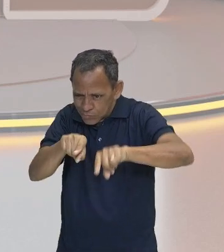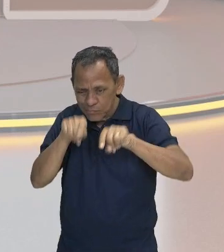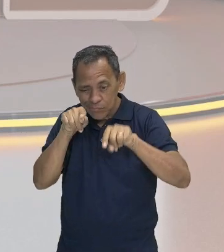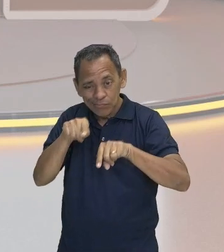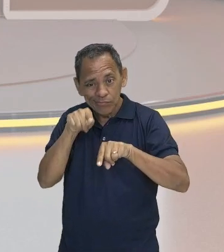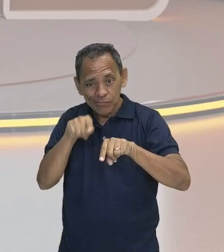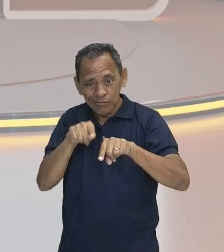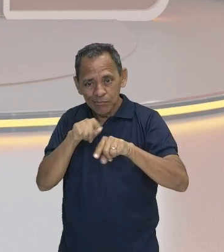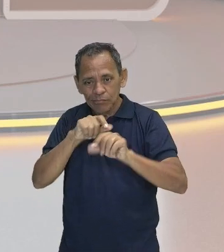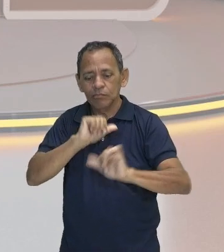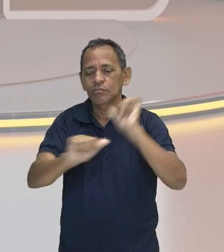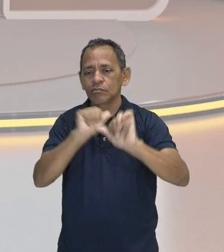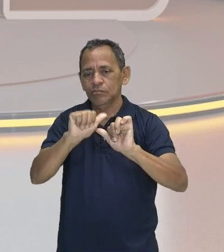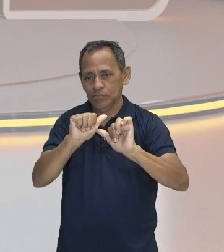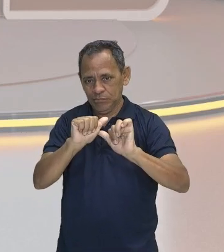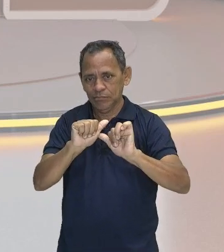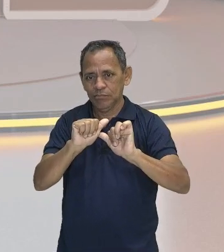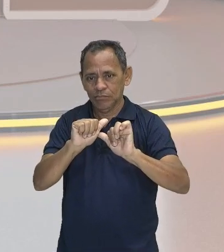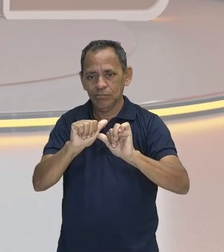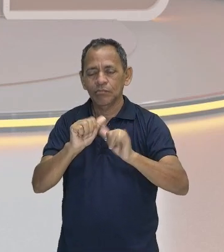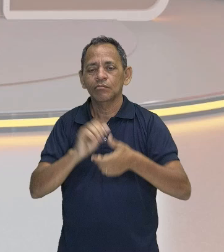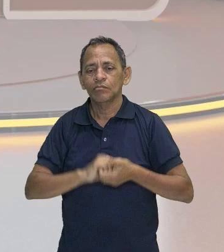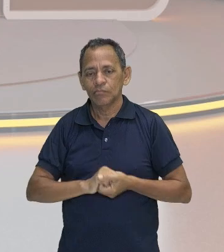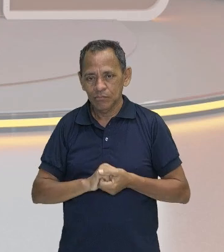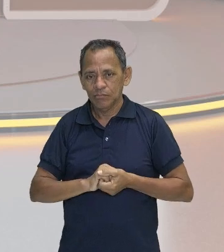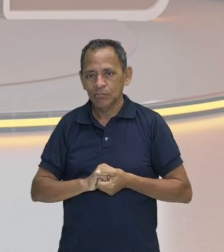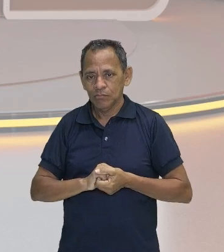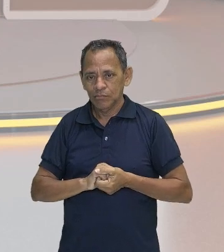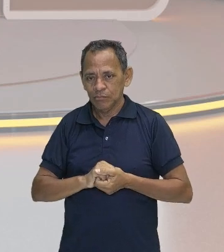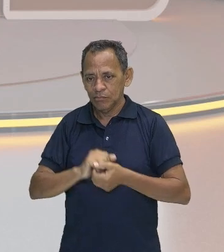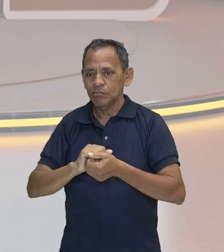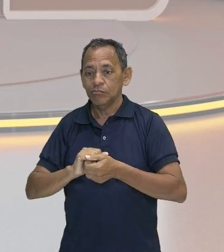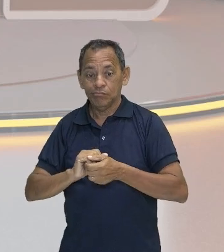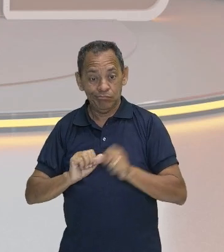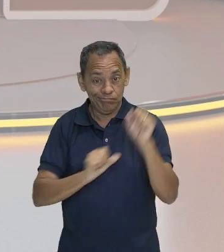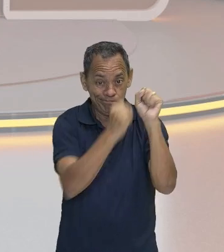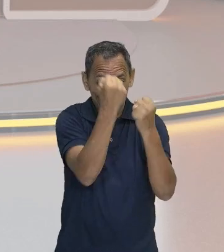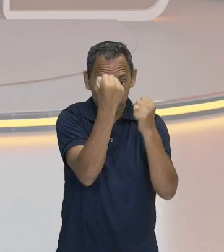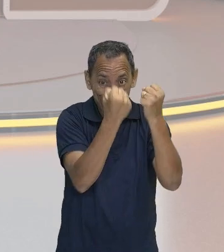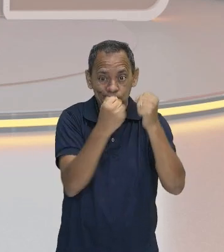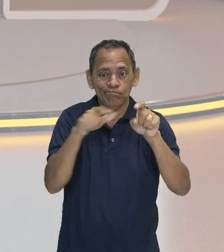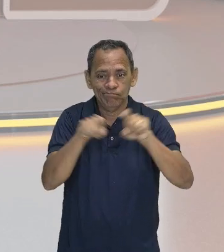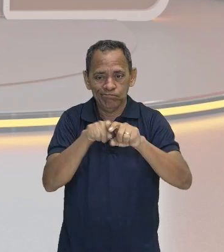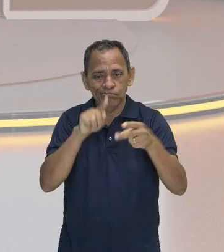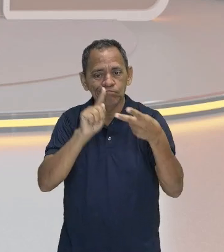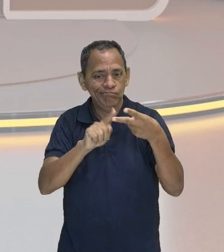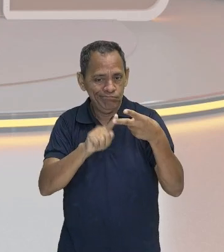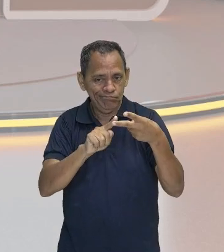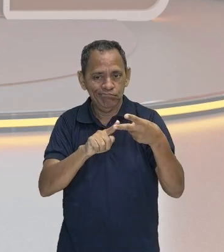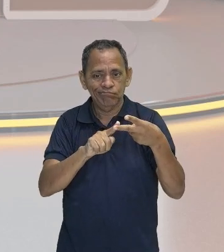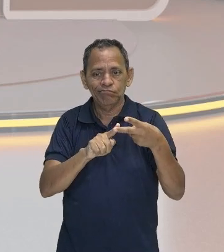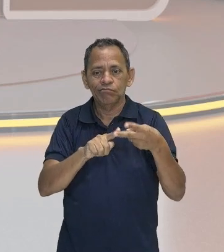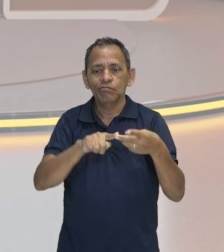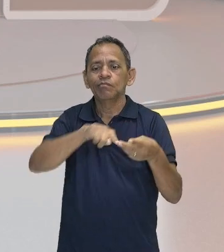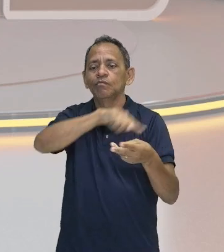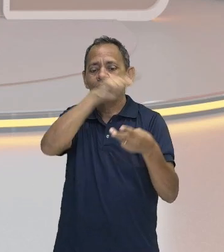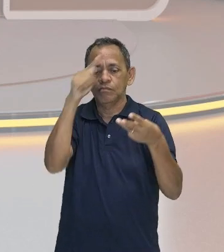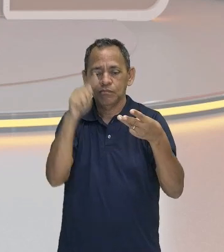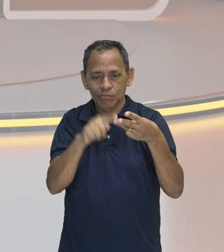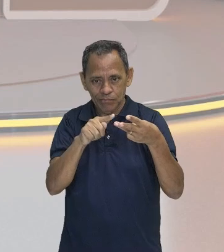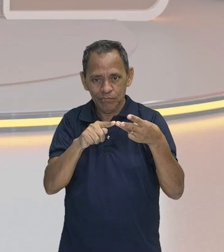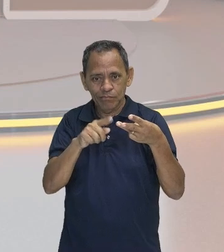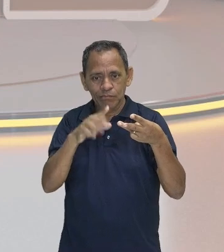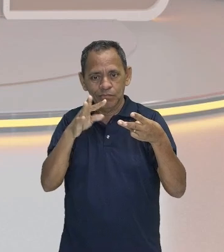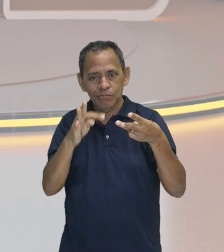vai transformar essa matéria-prima nas indústrias, que é aqui no setor secundário. E aí, depois, nós